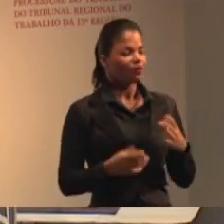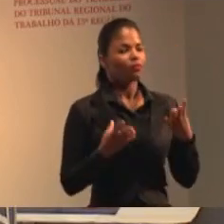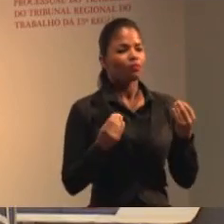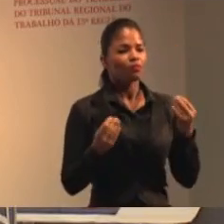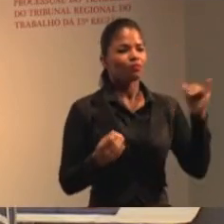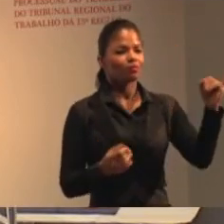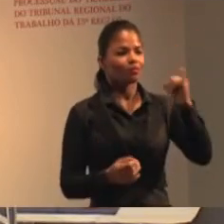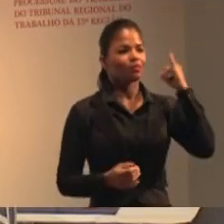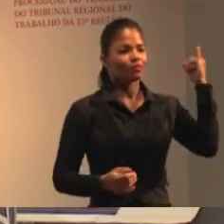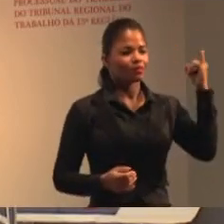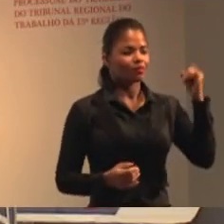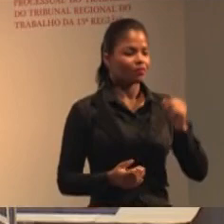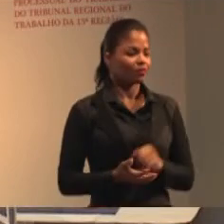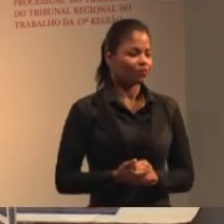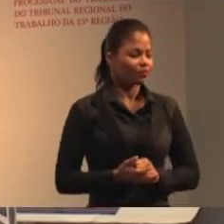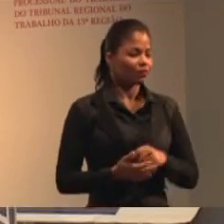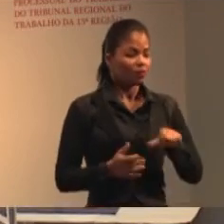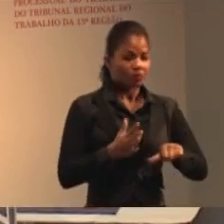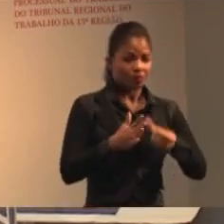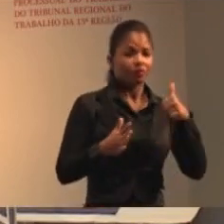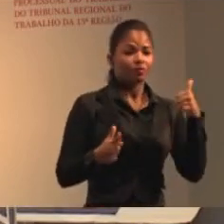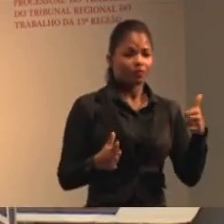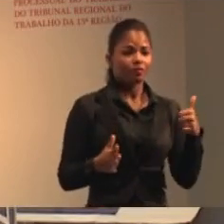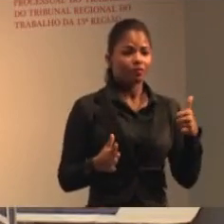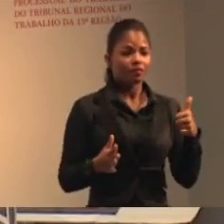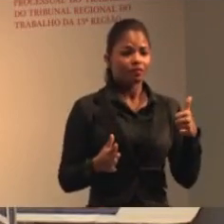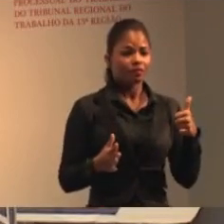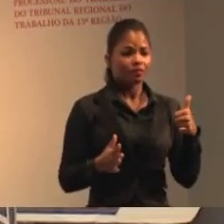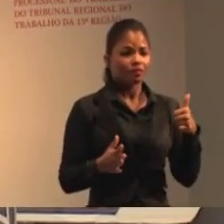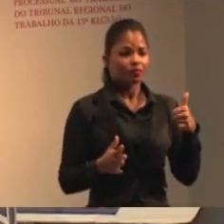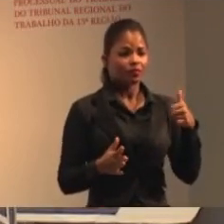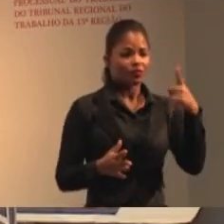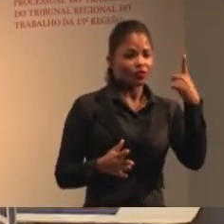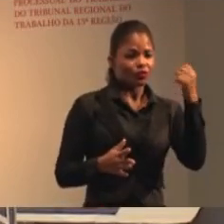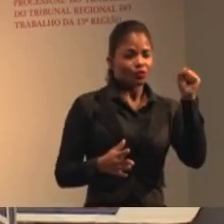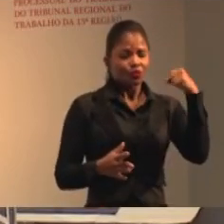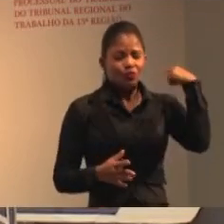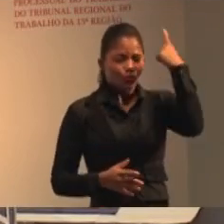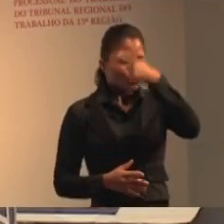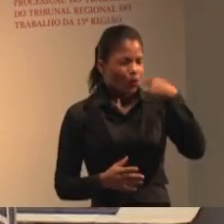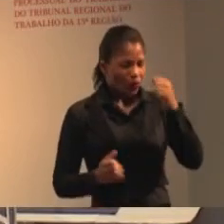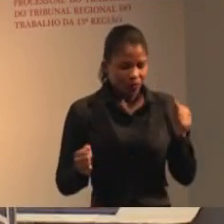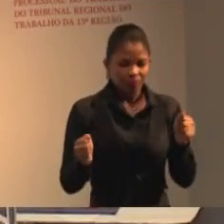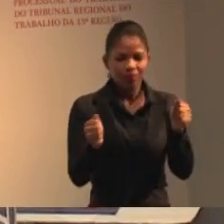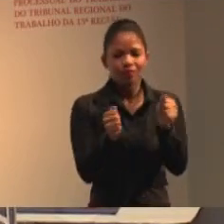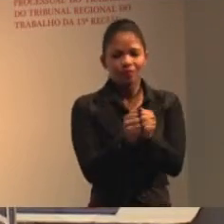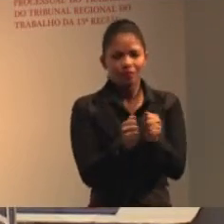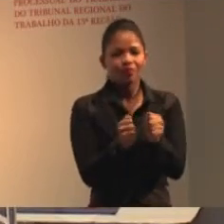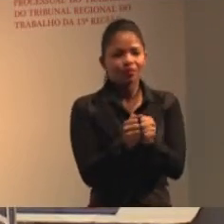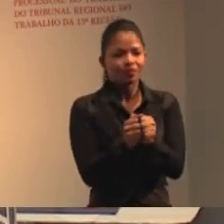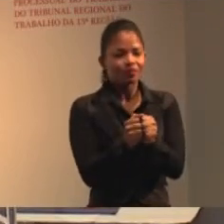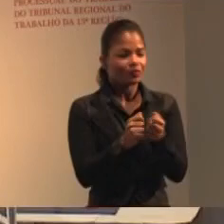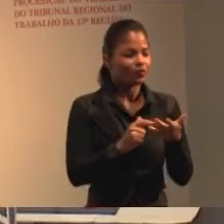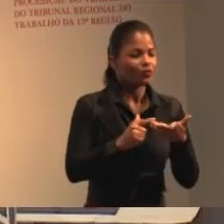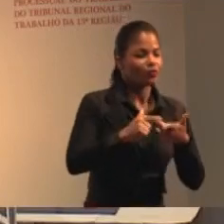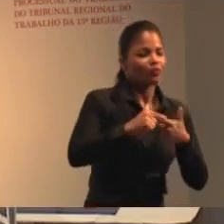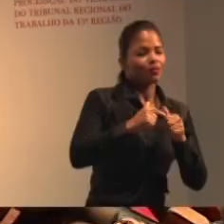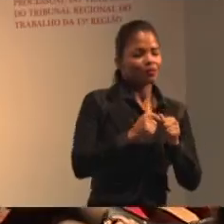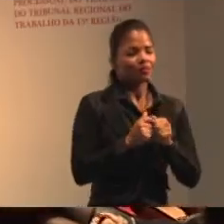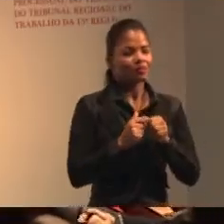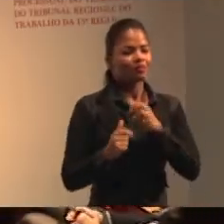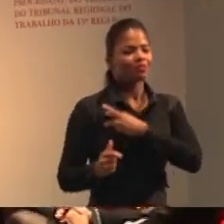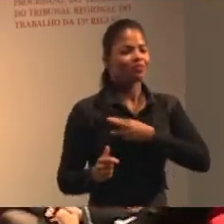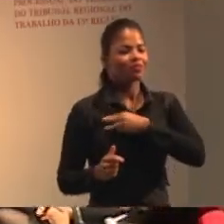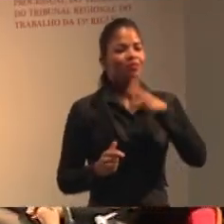muito trabalho. Primeiro, estas 18 horas que teremos juntos contará para os